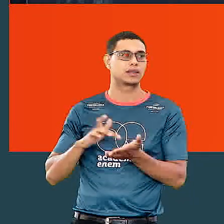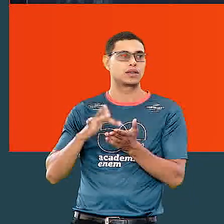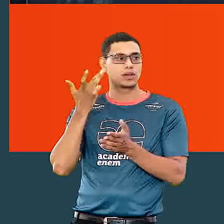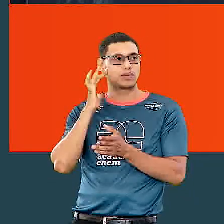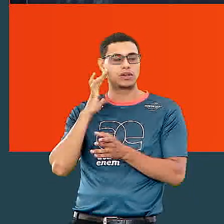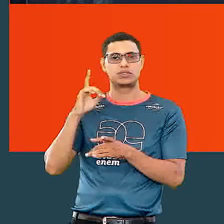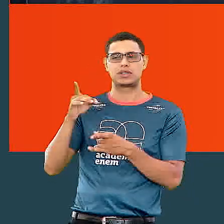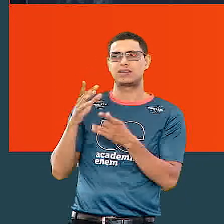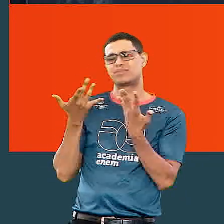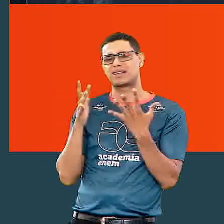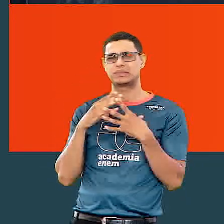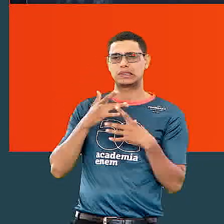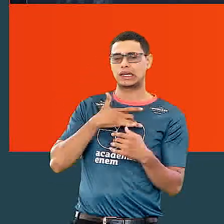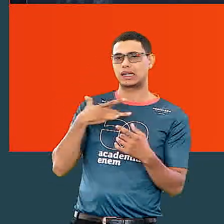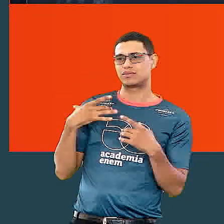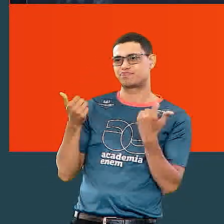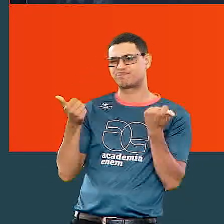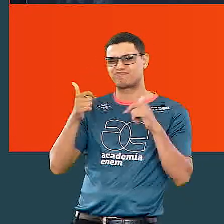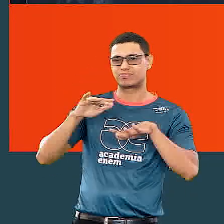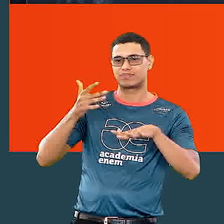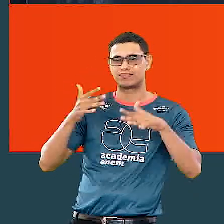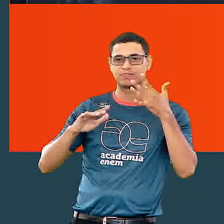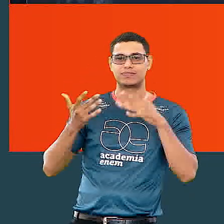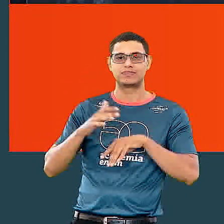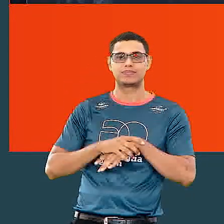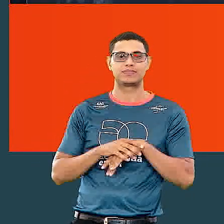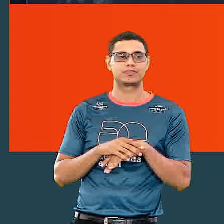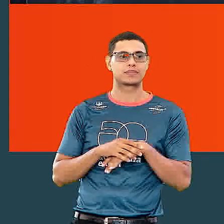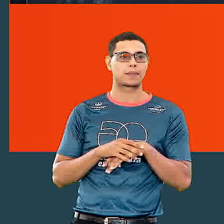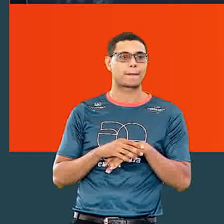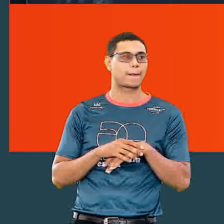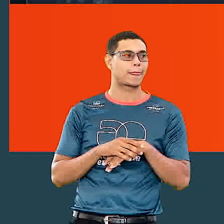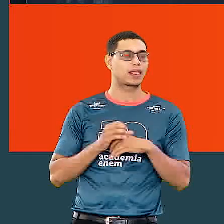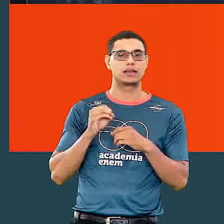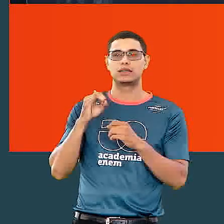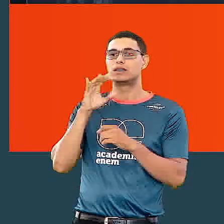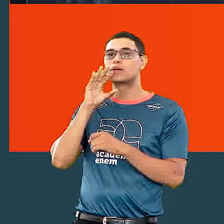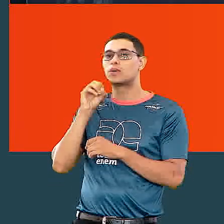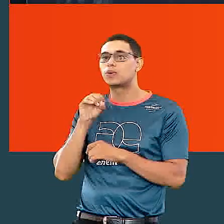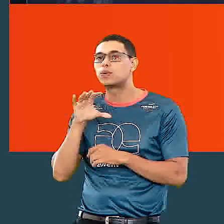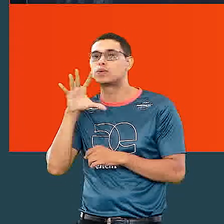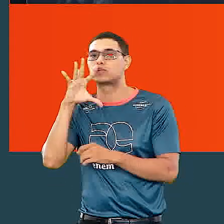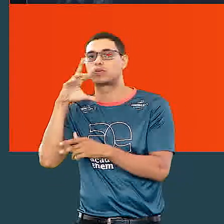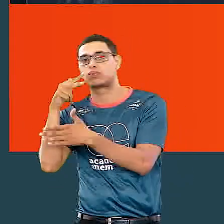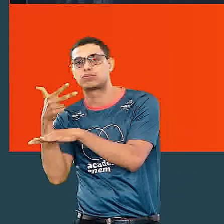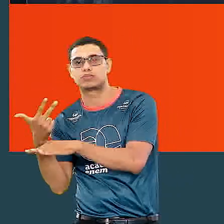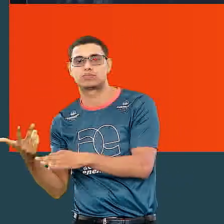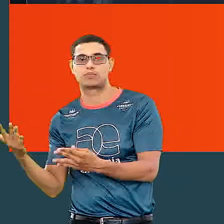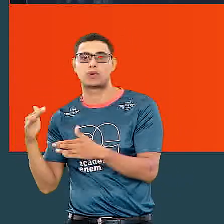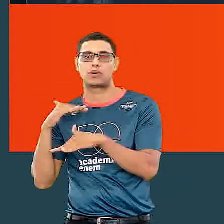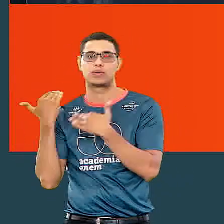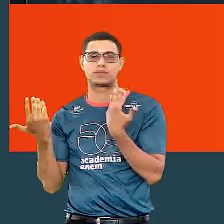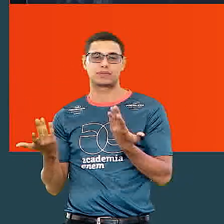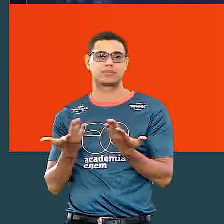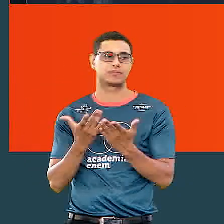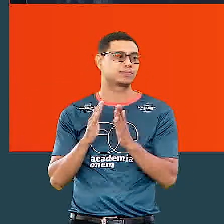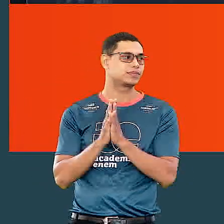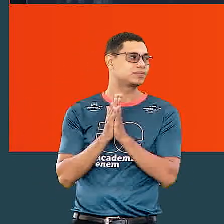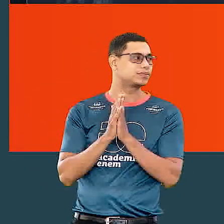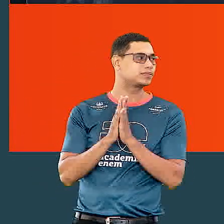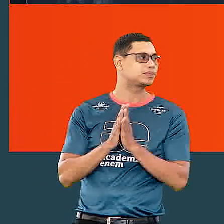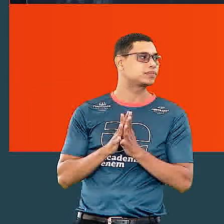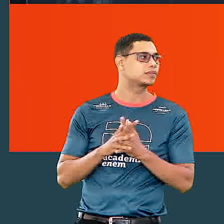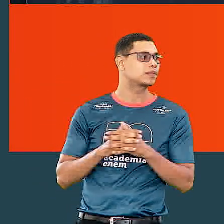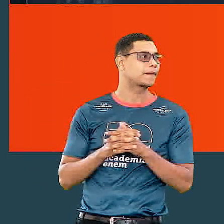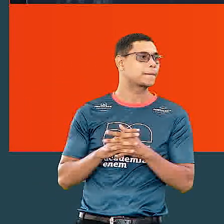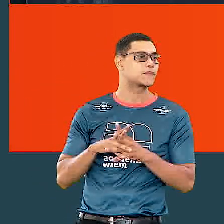está muito bem, não, tá certo? Saúdezinha dele, der um sopro, ele vai com Deus. Vai, negada. Ave Maria.